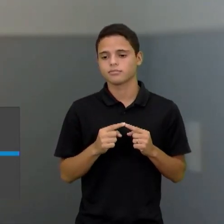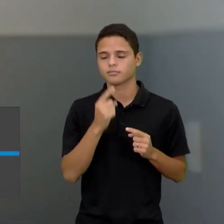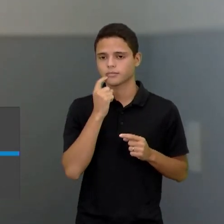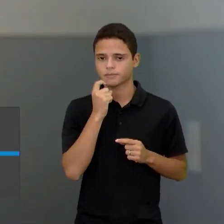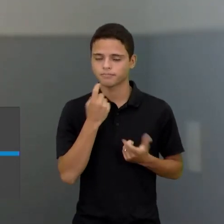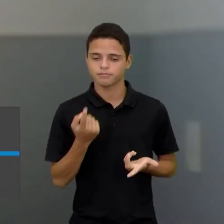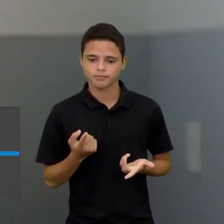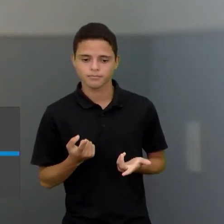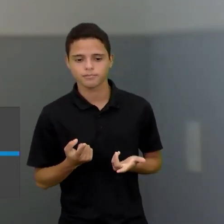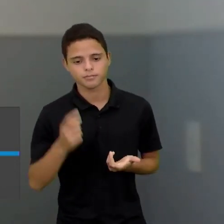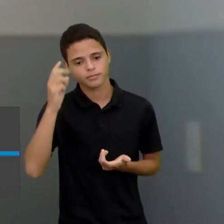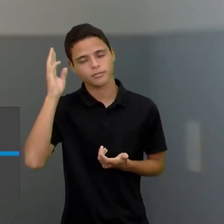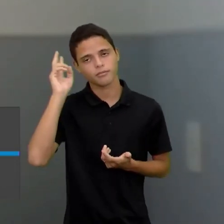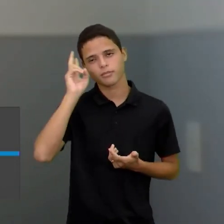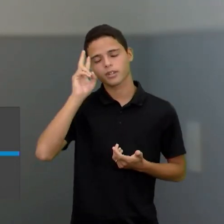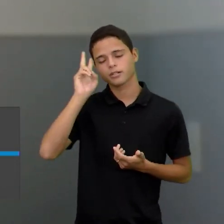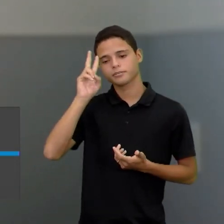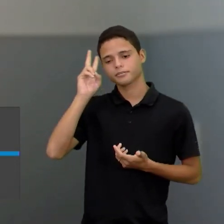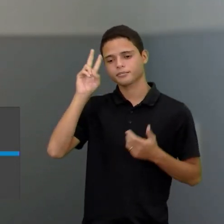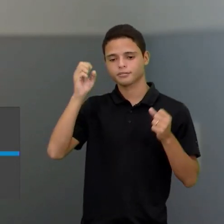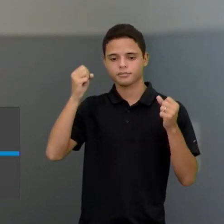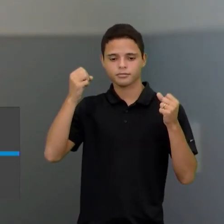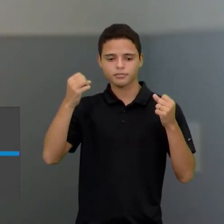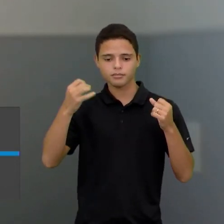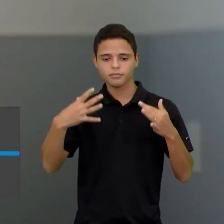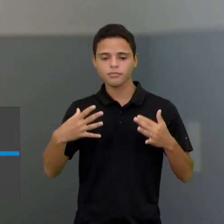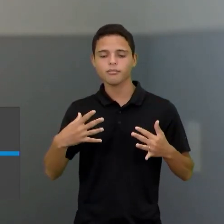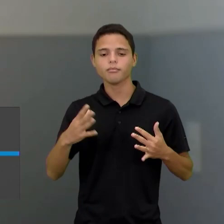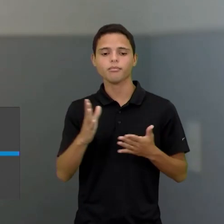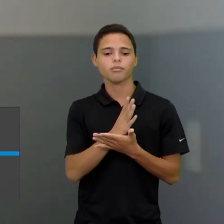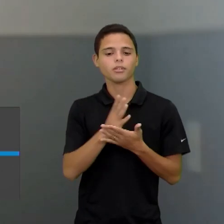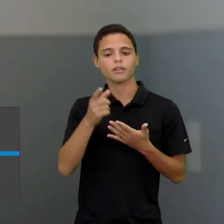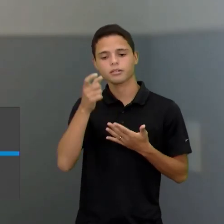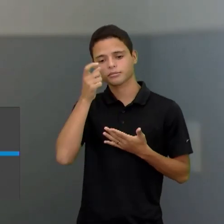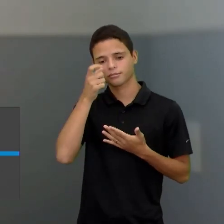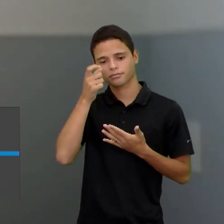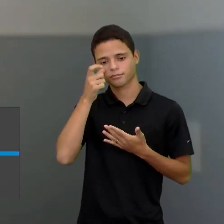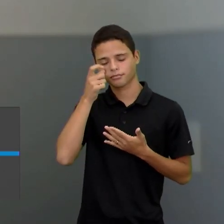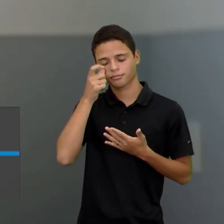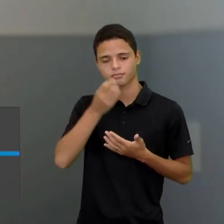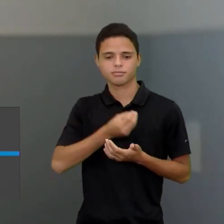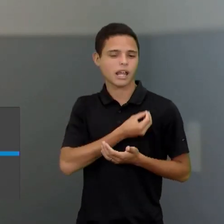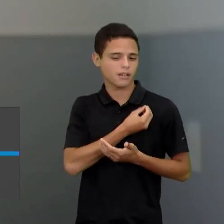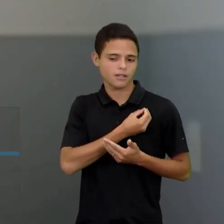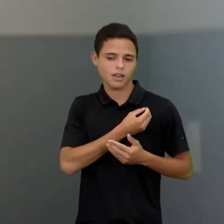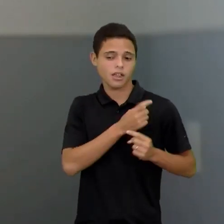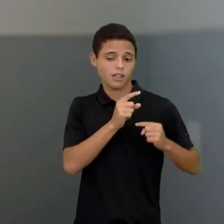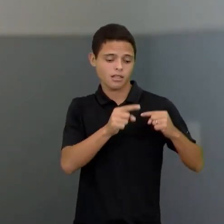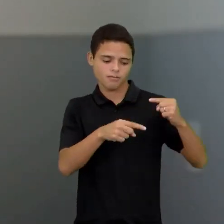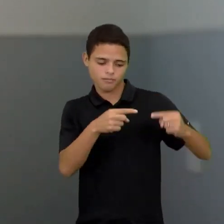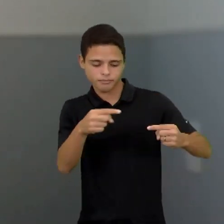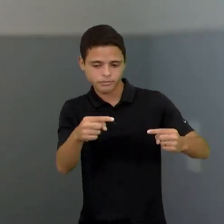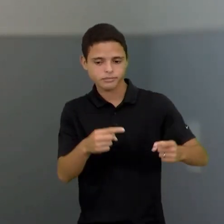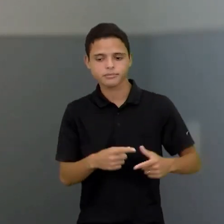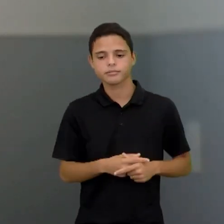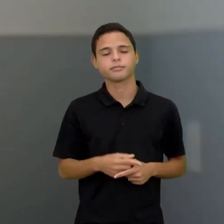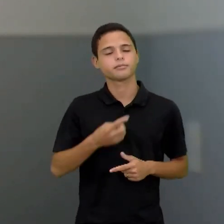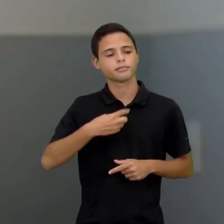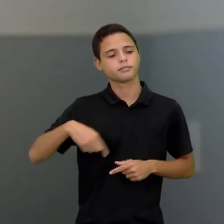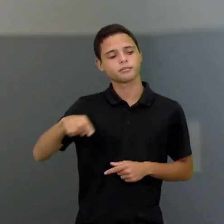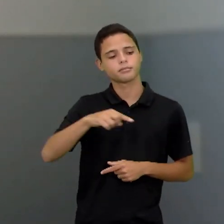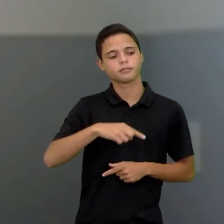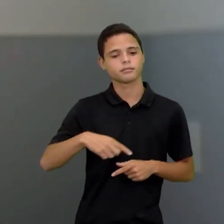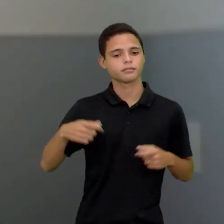assim, importante para passar para vocês sobre minha vida pós-lesão, que a gente